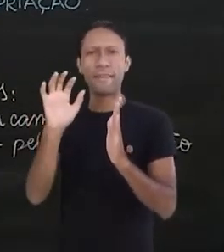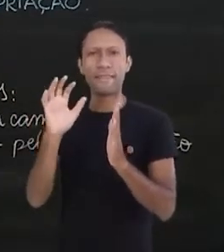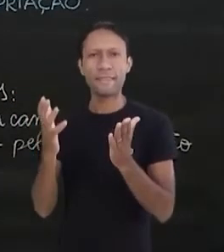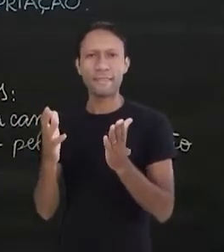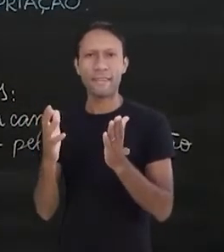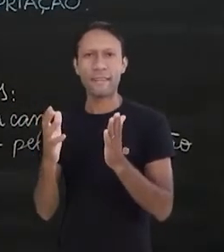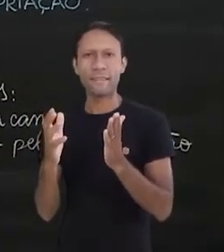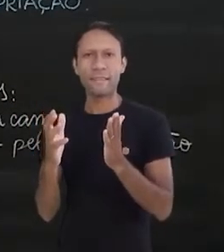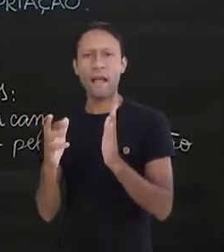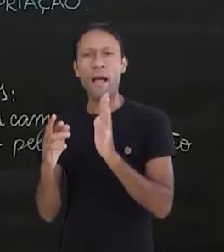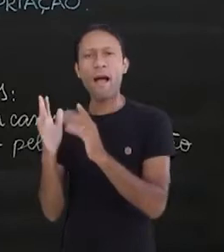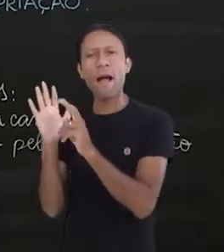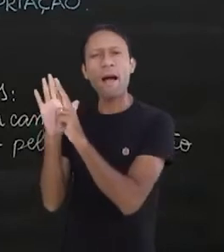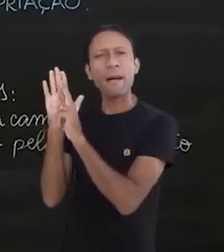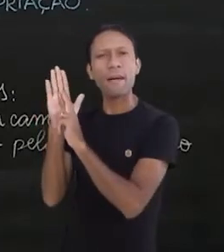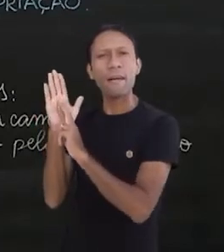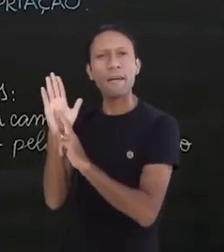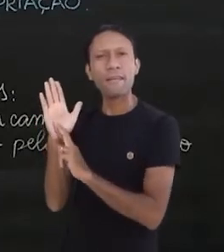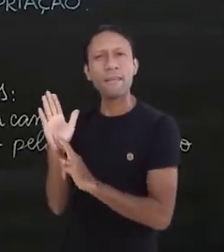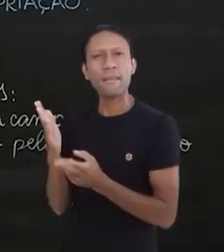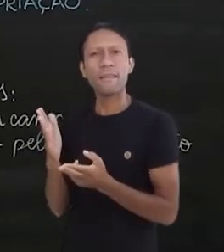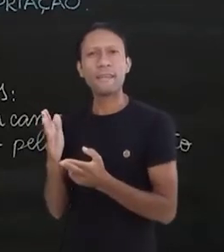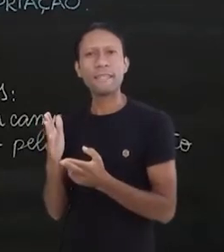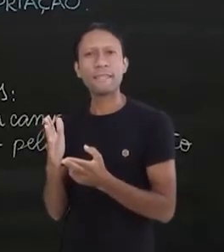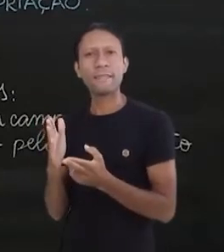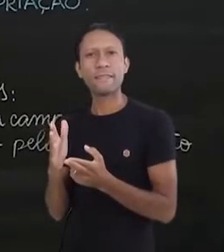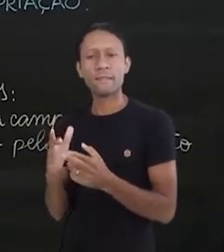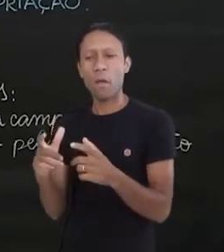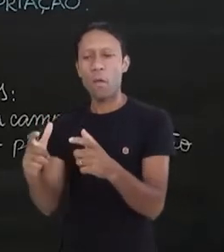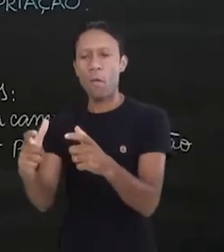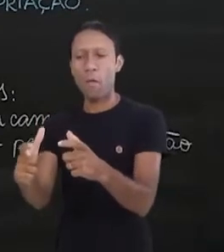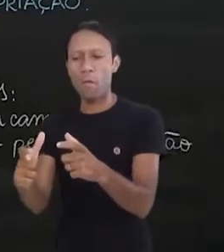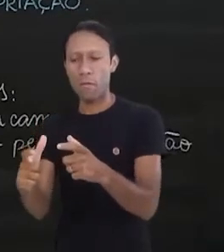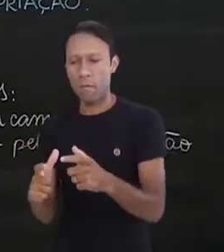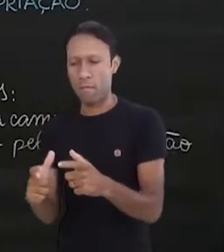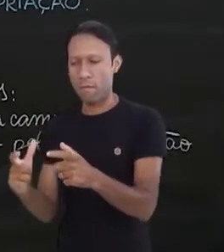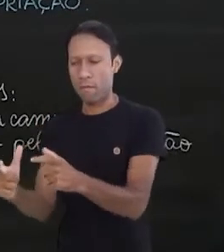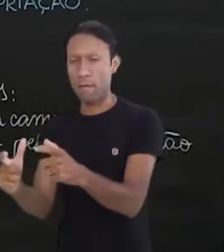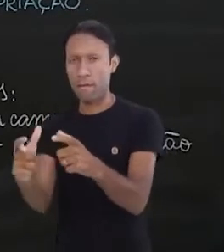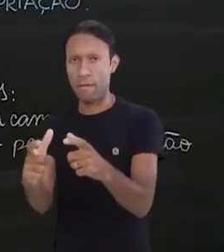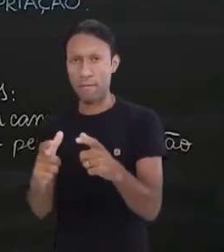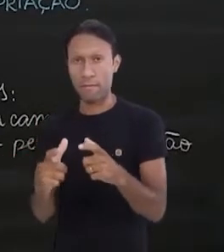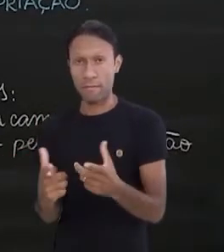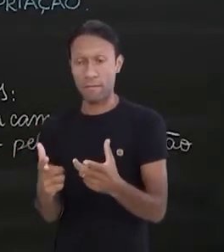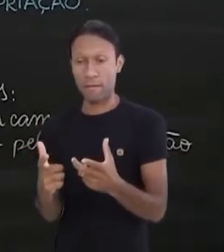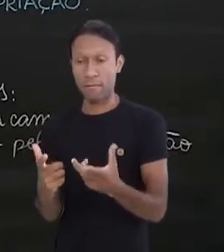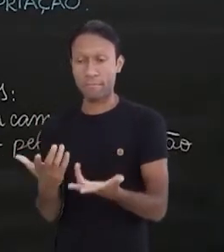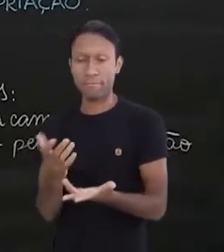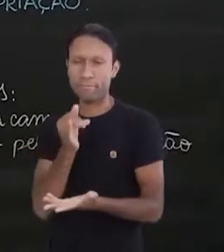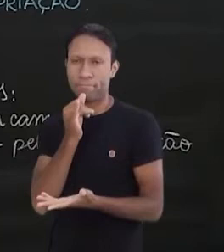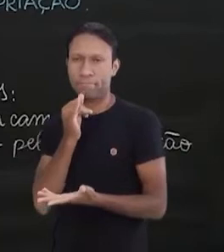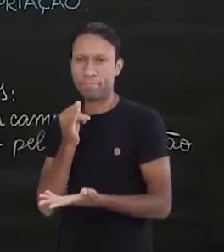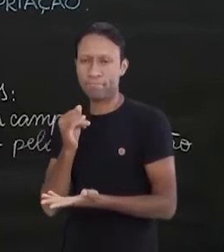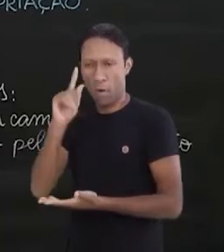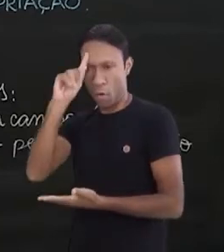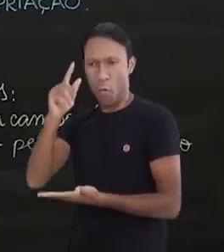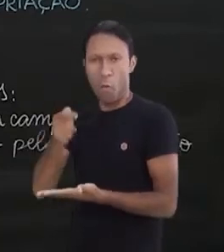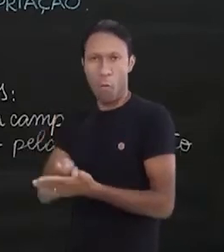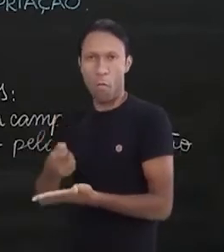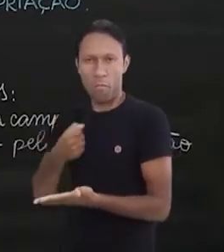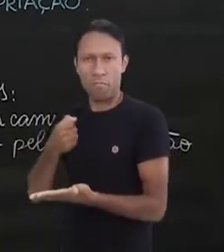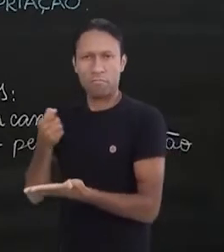da territorialidade, onde um determinado agente é dono daquele espaço.